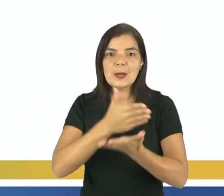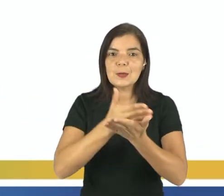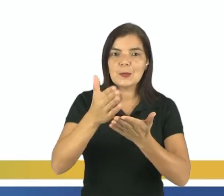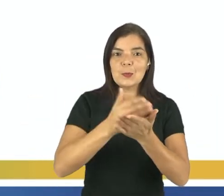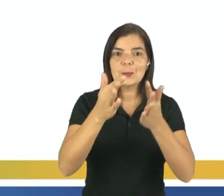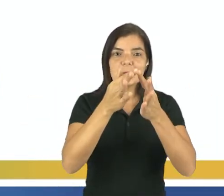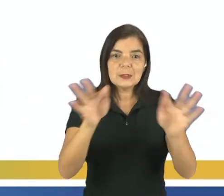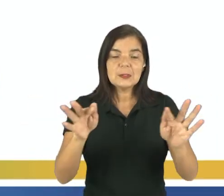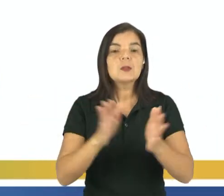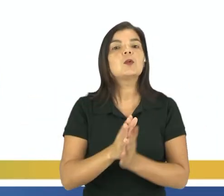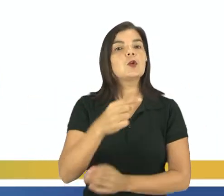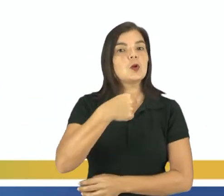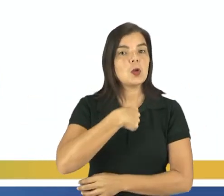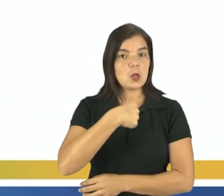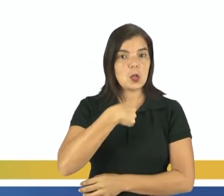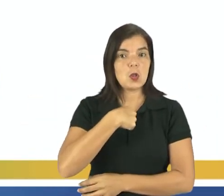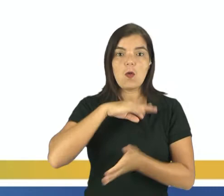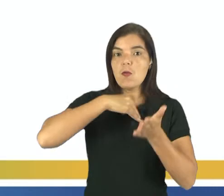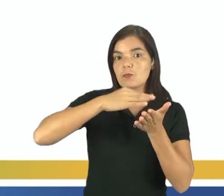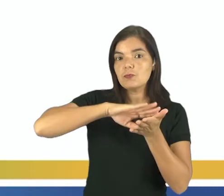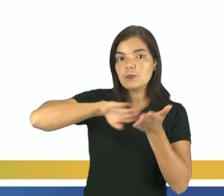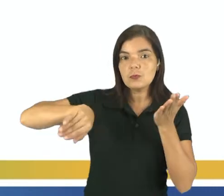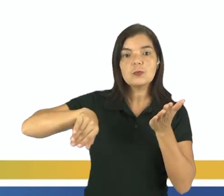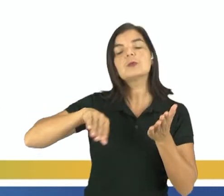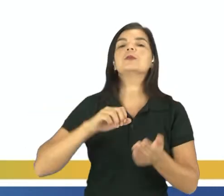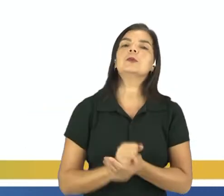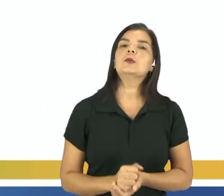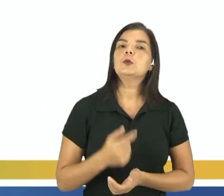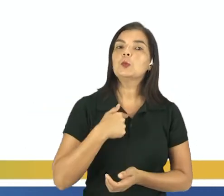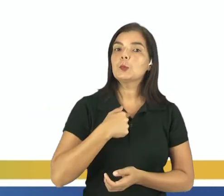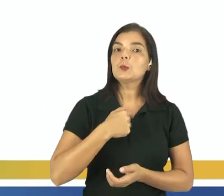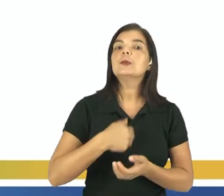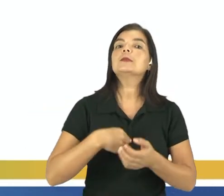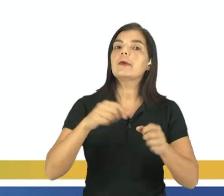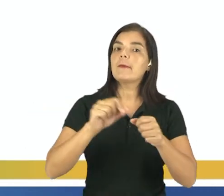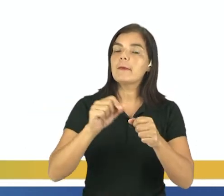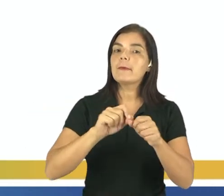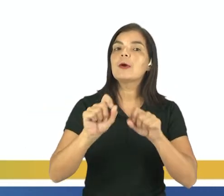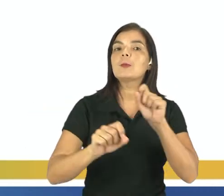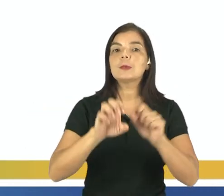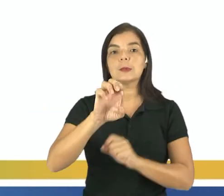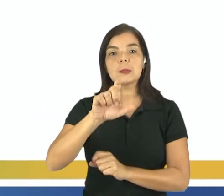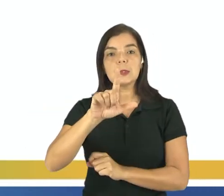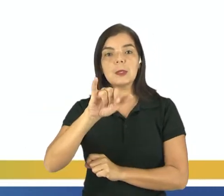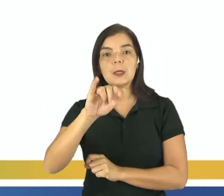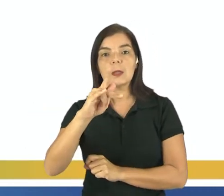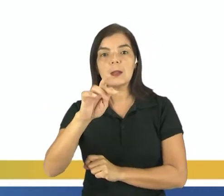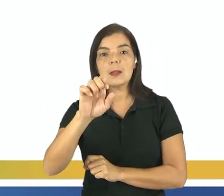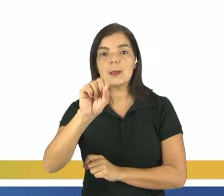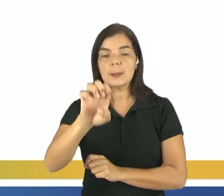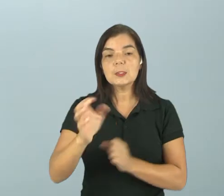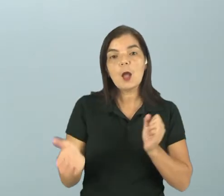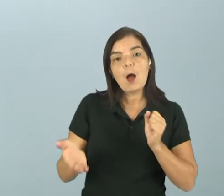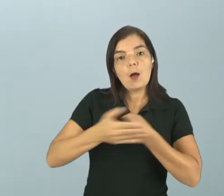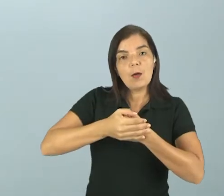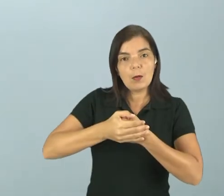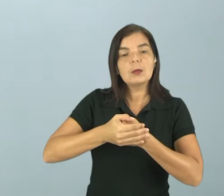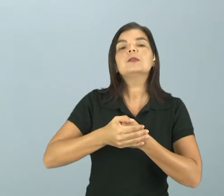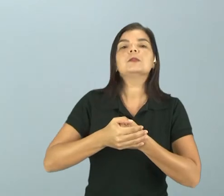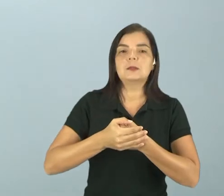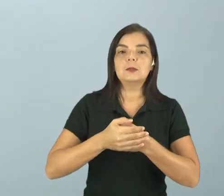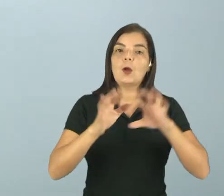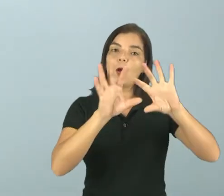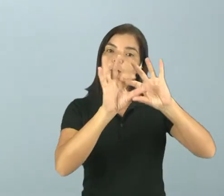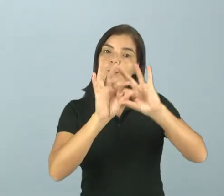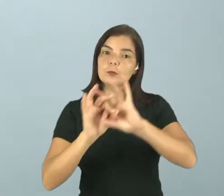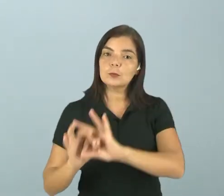da frase, eu suprimo, eu tiro ele. Então, quando eu faço isso, eu tenho uma elipse. Essa elipse vai ajudar na